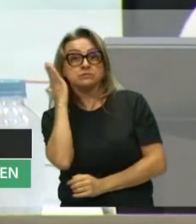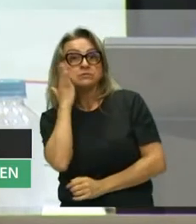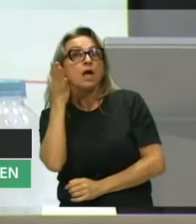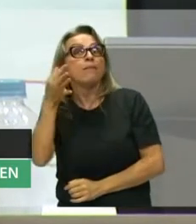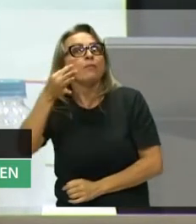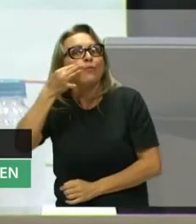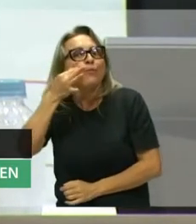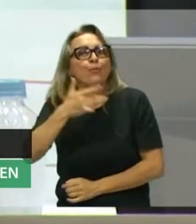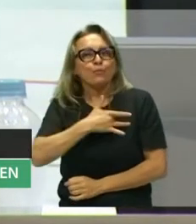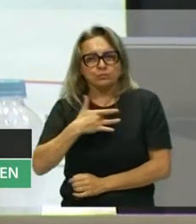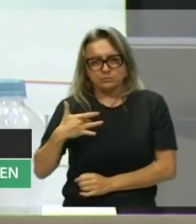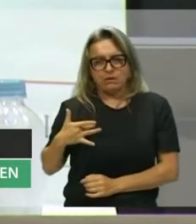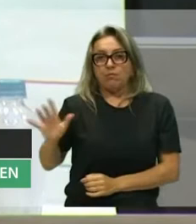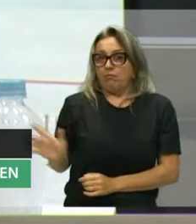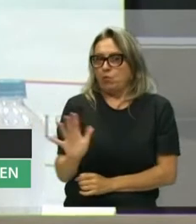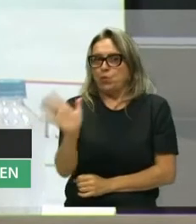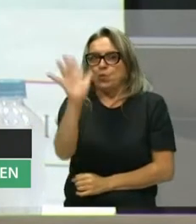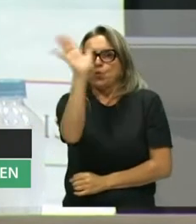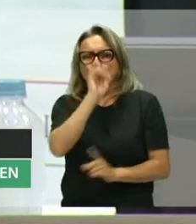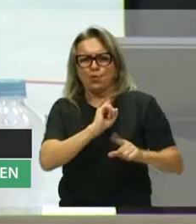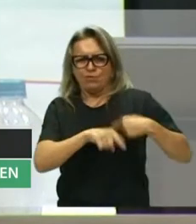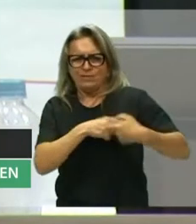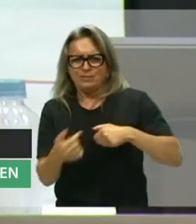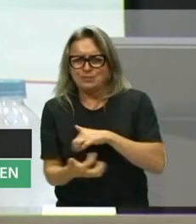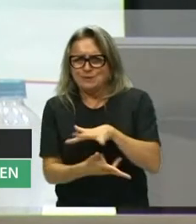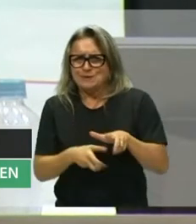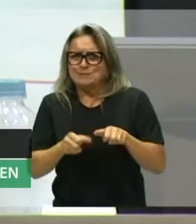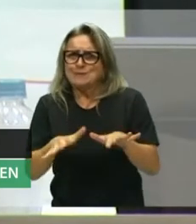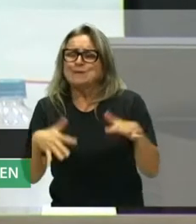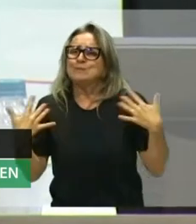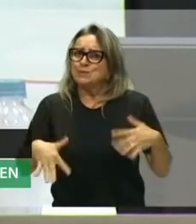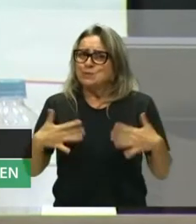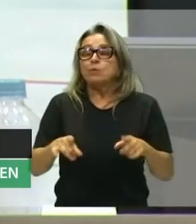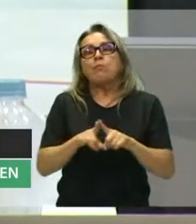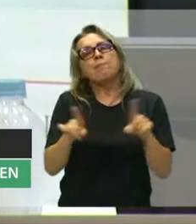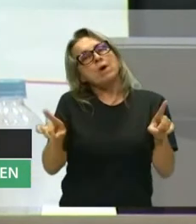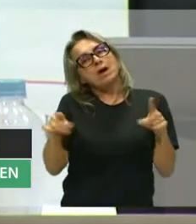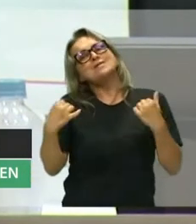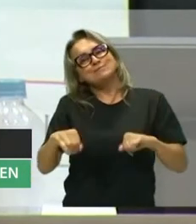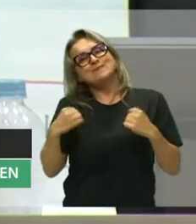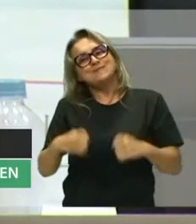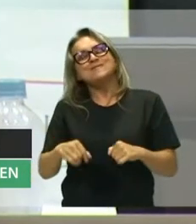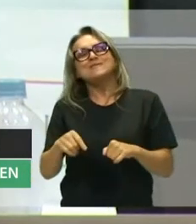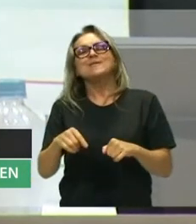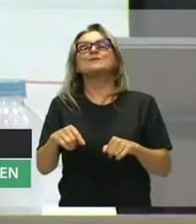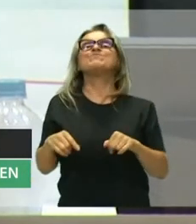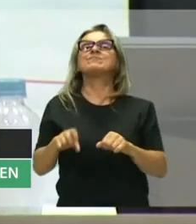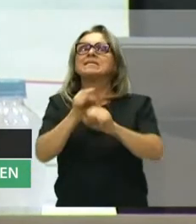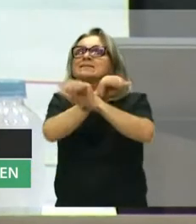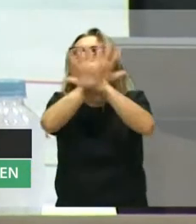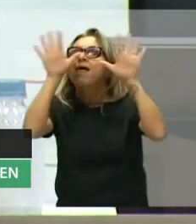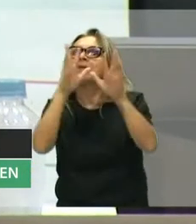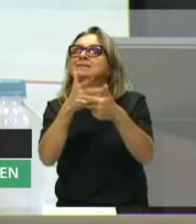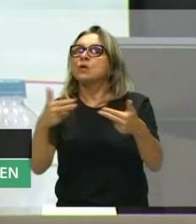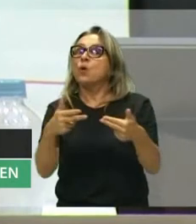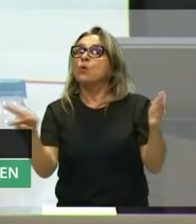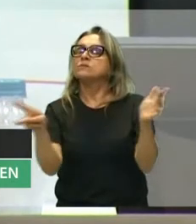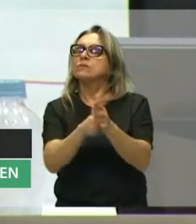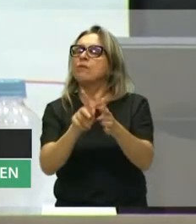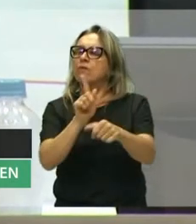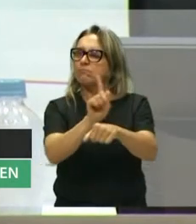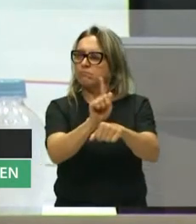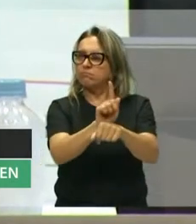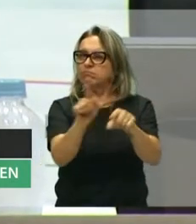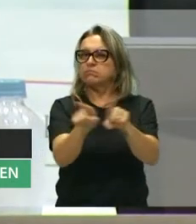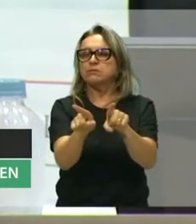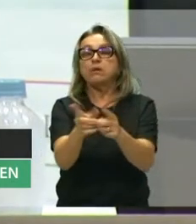está barato pós-pandemia, mas também tem questões de gestão que precisam ser, de fato, esclarecidas. E quero comentar também a